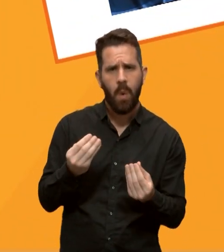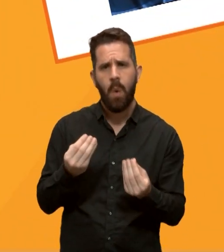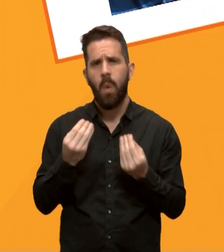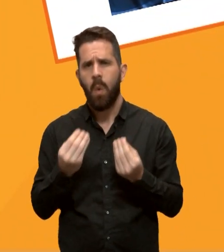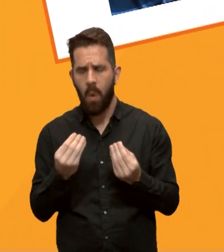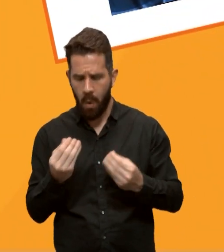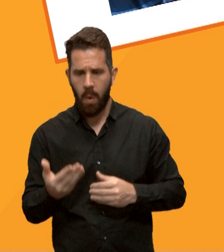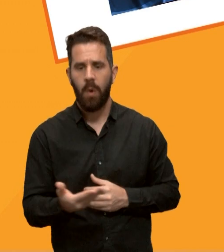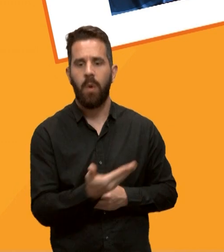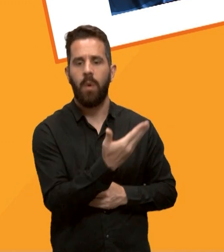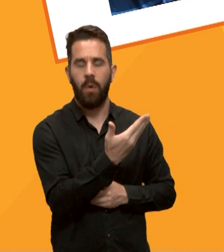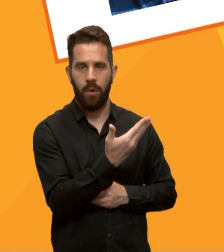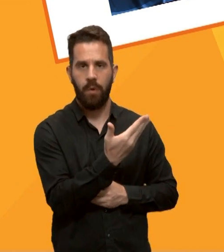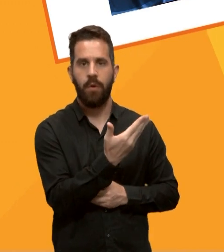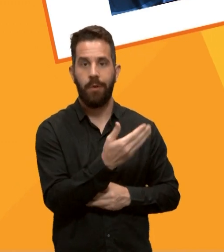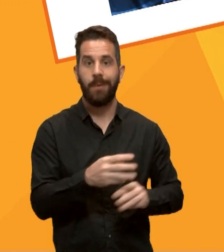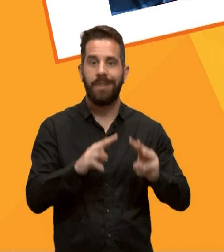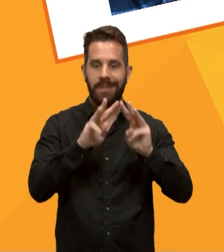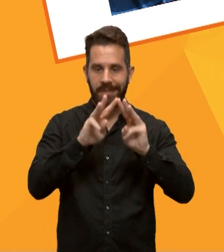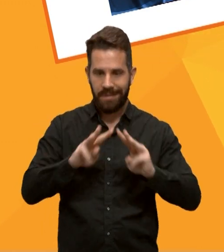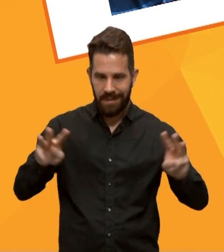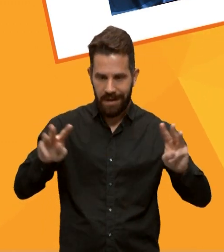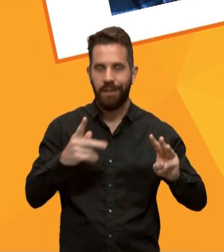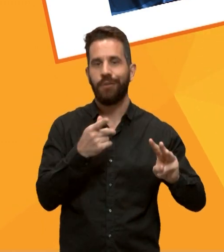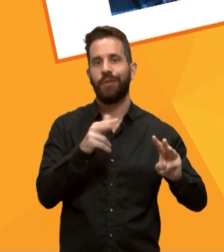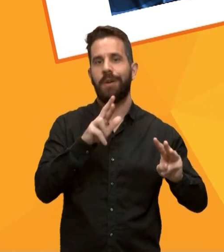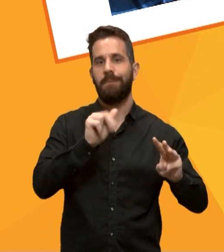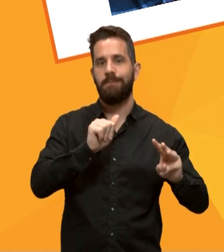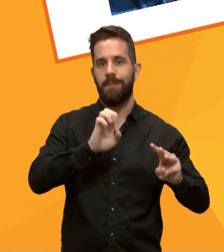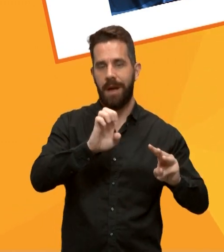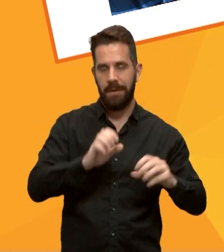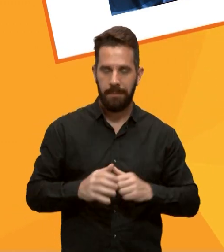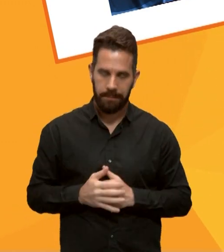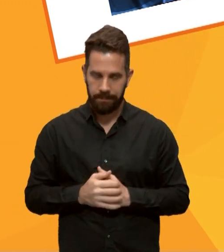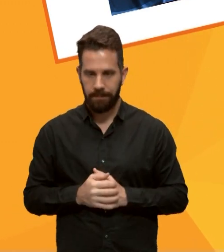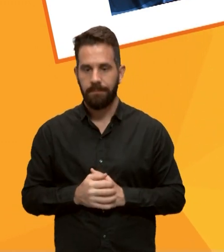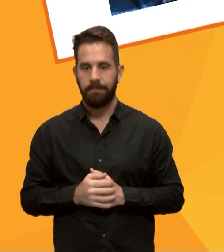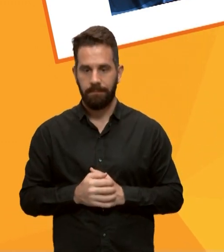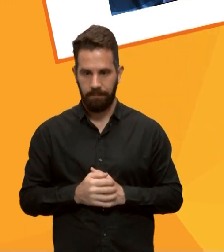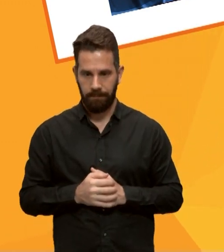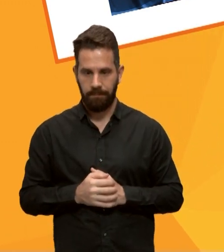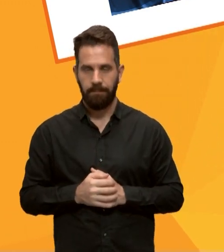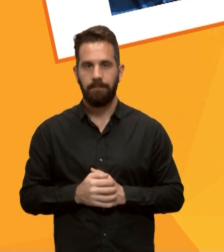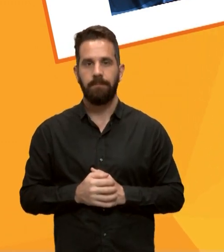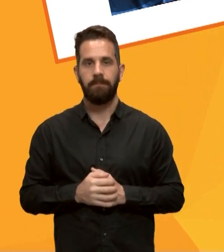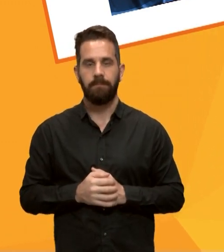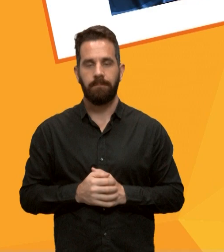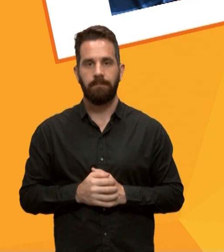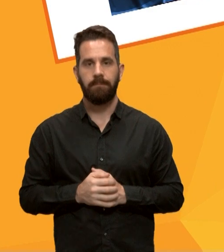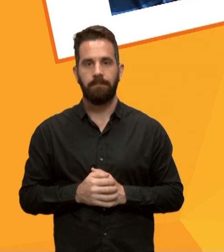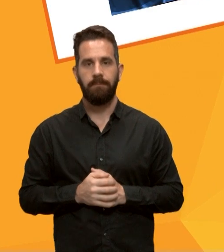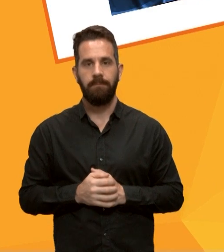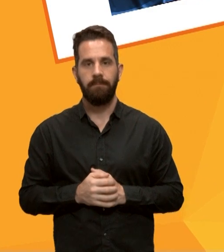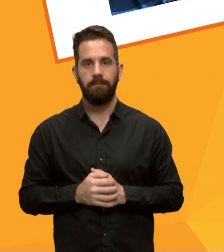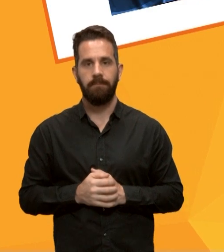ser encontradas no site da Pró-Reitoria de Assuntos Estudantis, no endereço